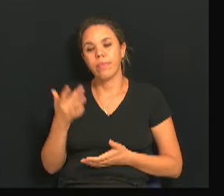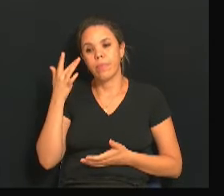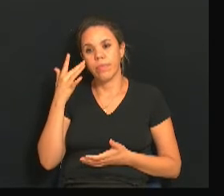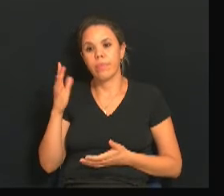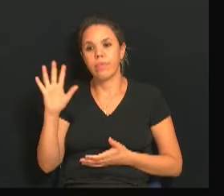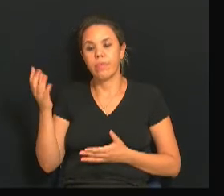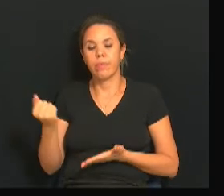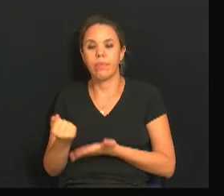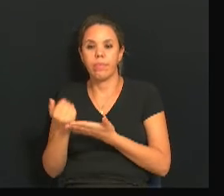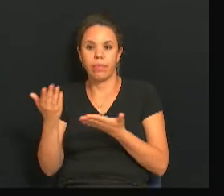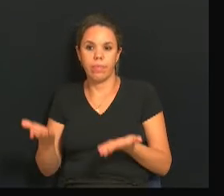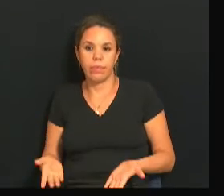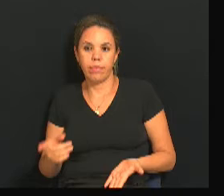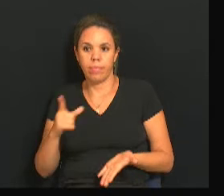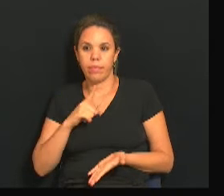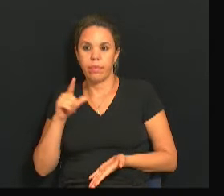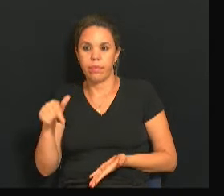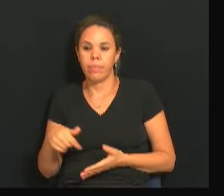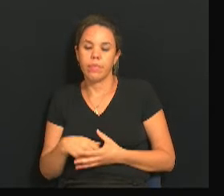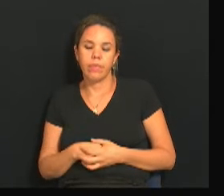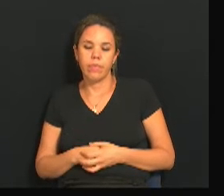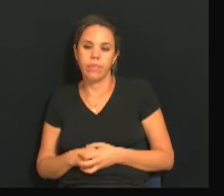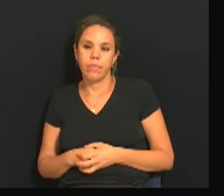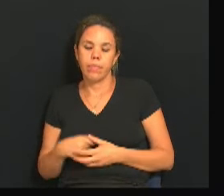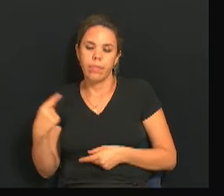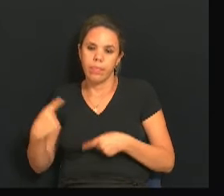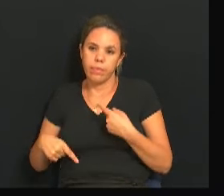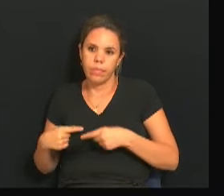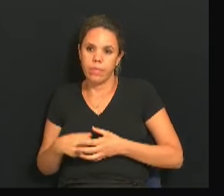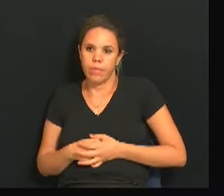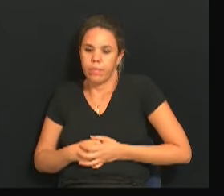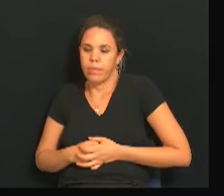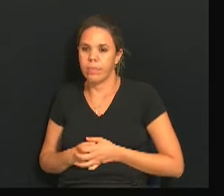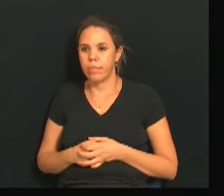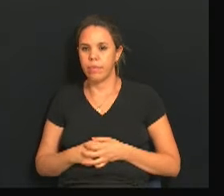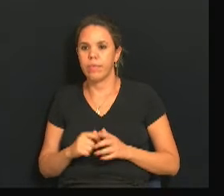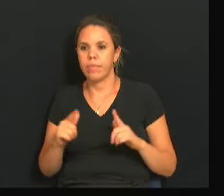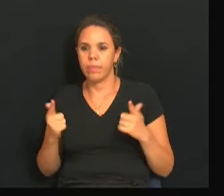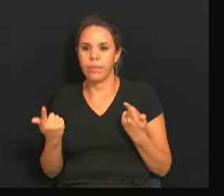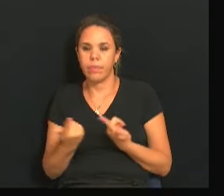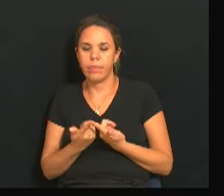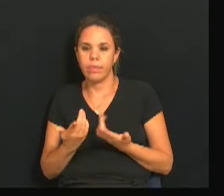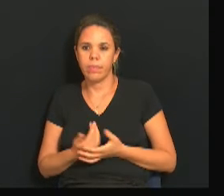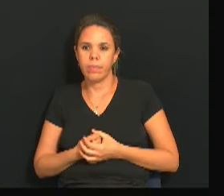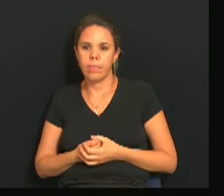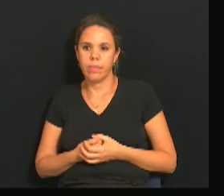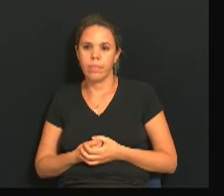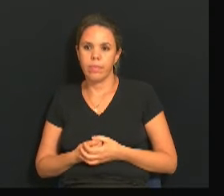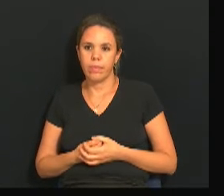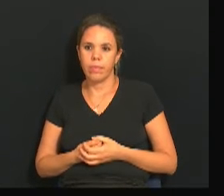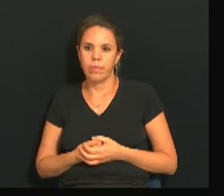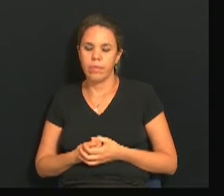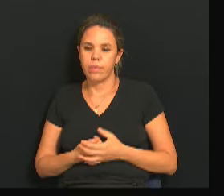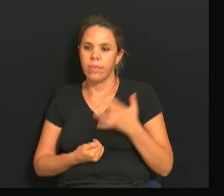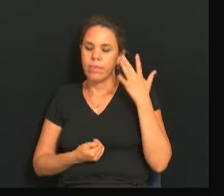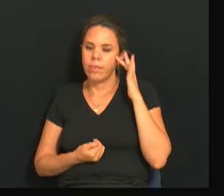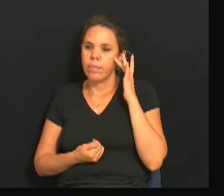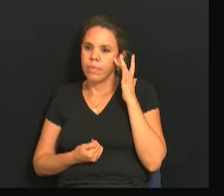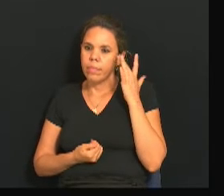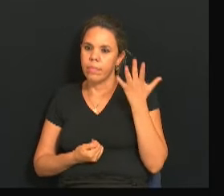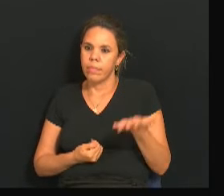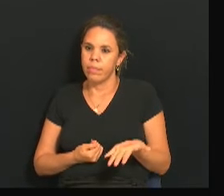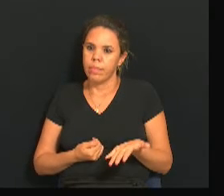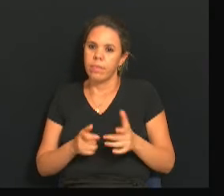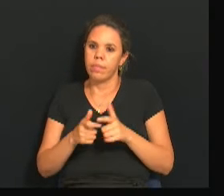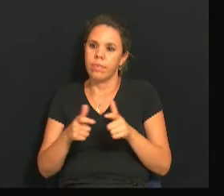contribuição, né, que a gente tem para essa discussão da gestão democrática é isso, né? A gente acha que a gestão democrática ela tem que ser